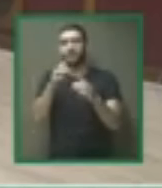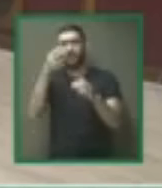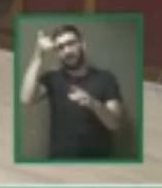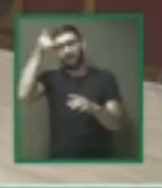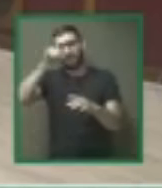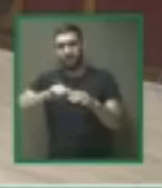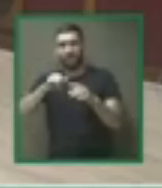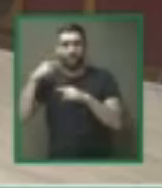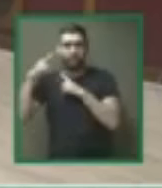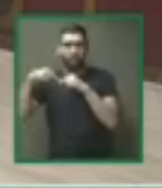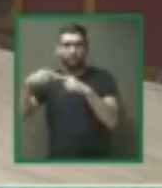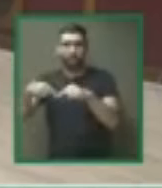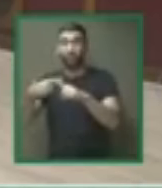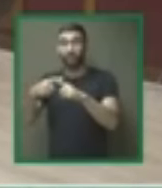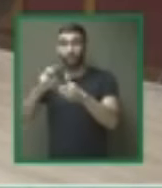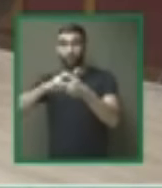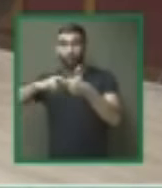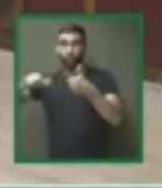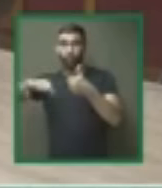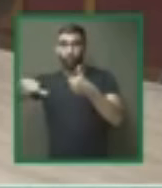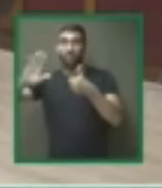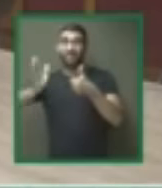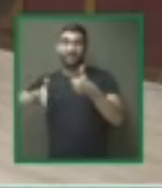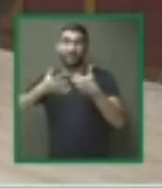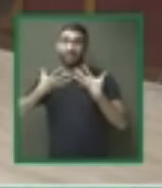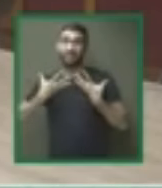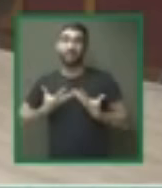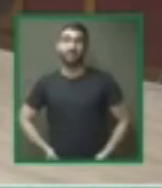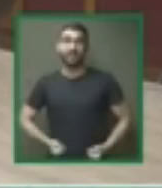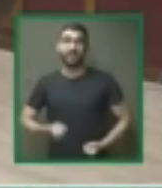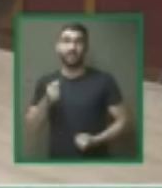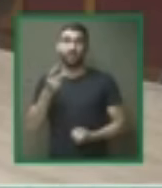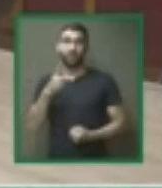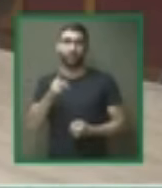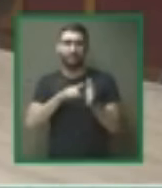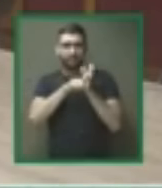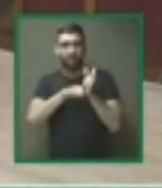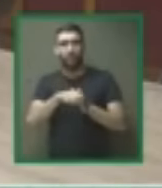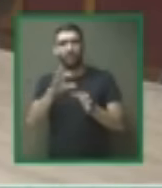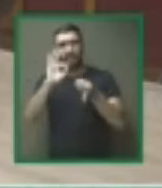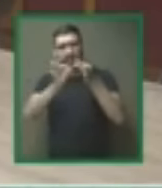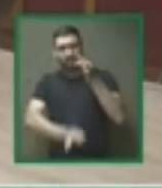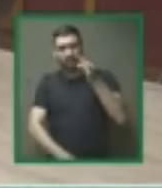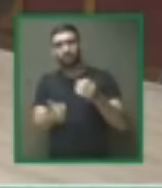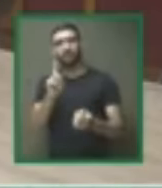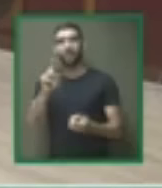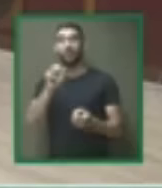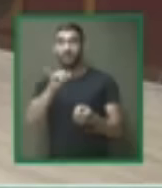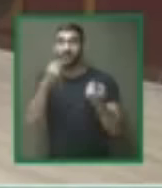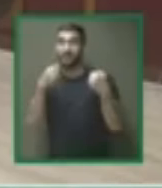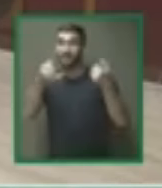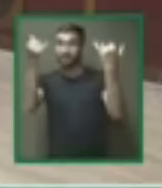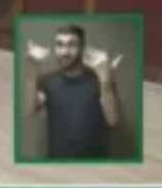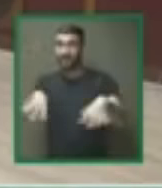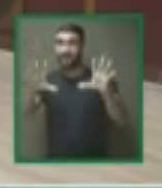causa dos jurados, que estão bastante cansados, eu não queria que o teu interrogatório fosse longo. Só aquilo mesmo que tiver que explicar necessariamente,